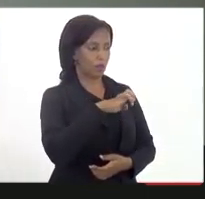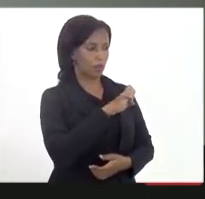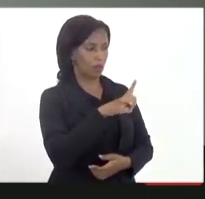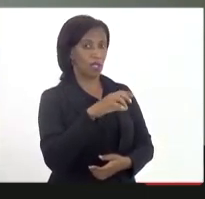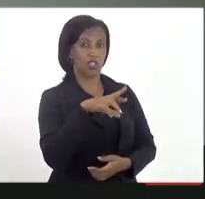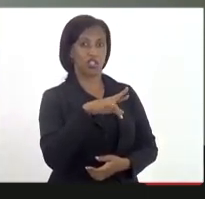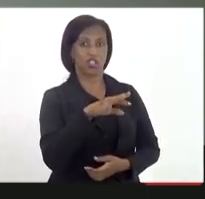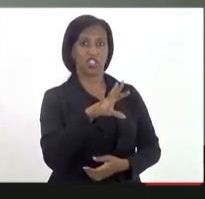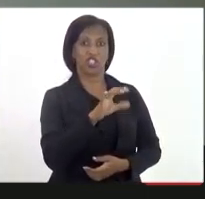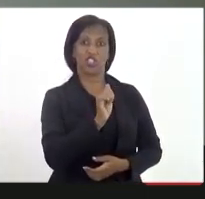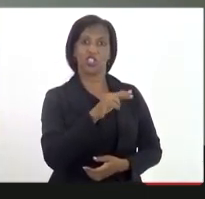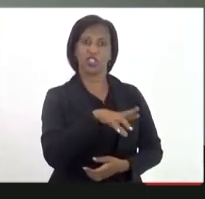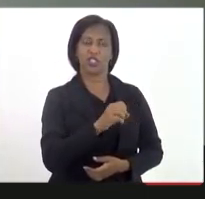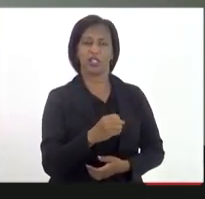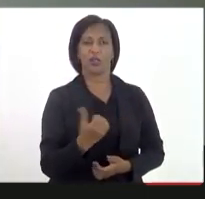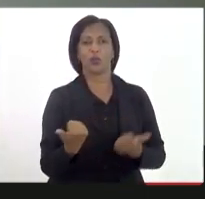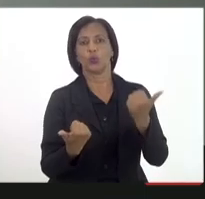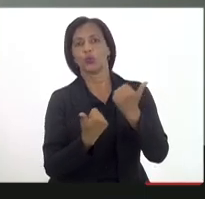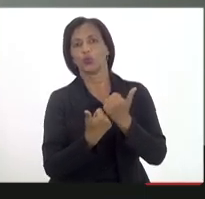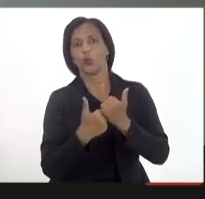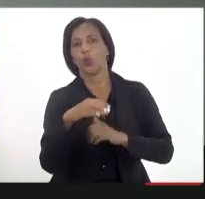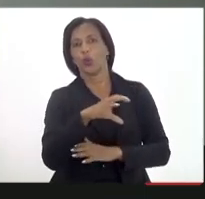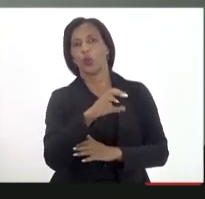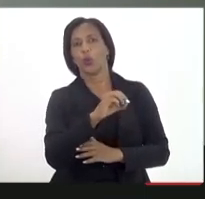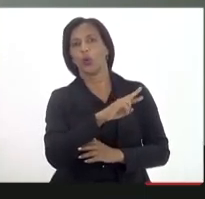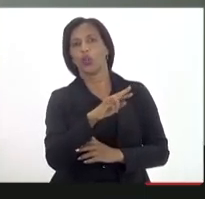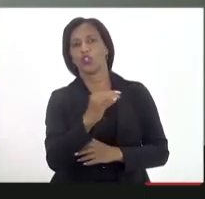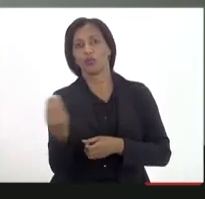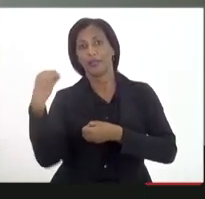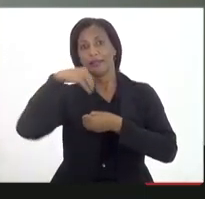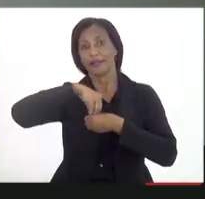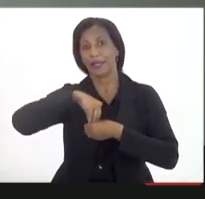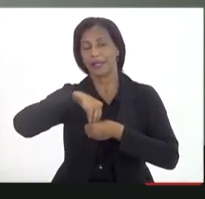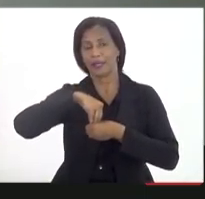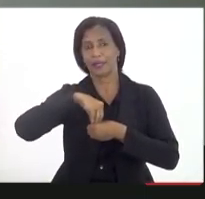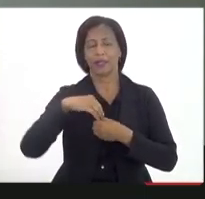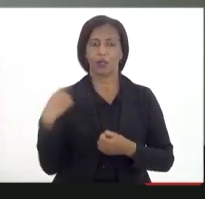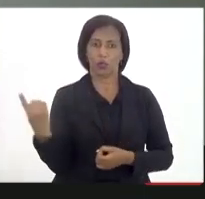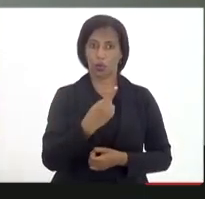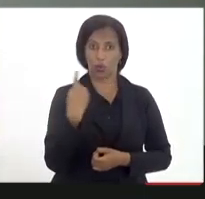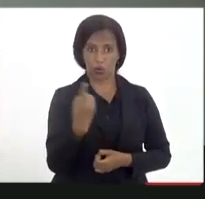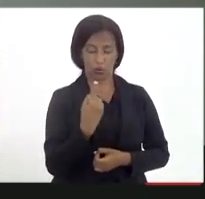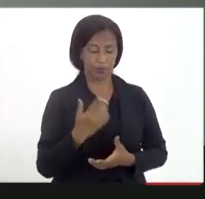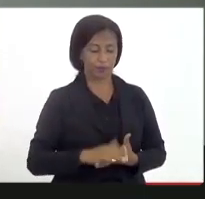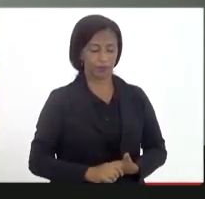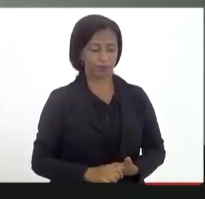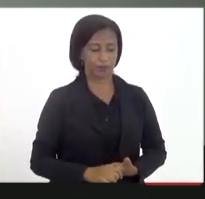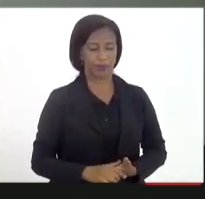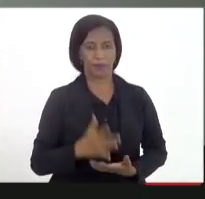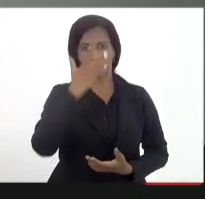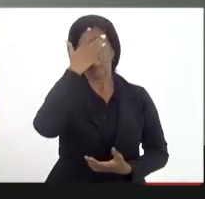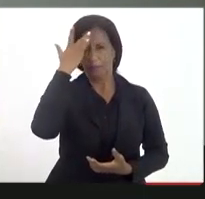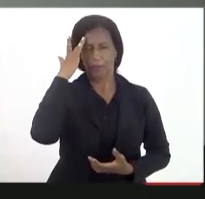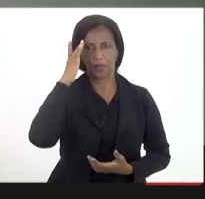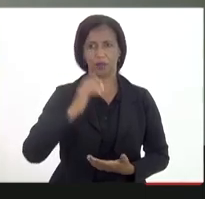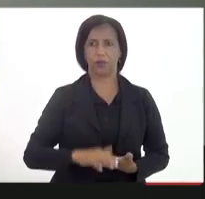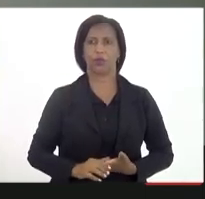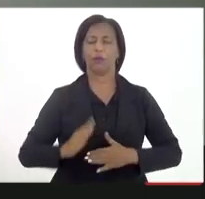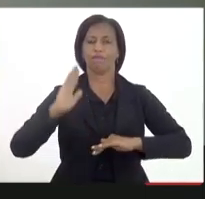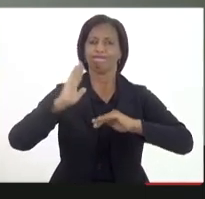Cristiano da subir da corregedoria interna da o nosso de corrigir a lua a pessoa de extrema